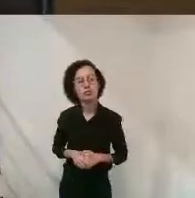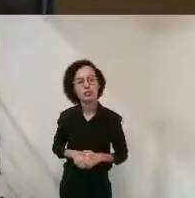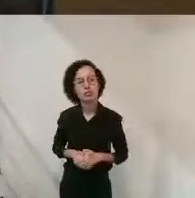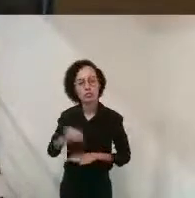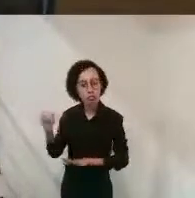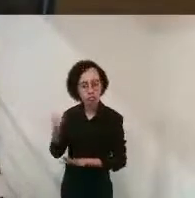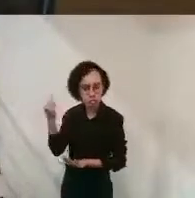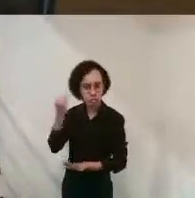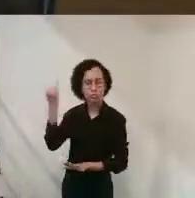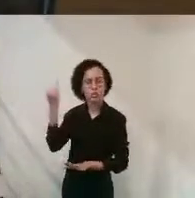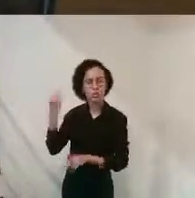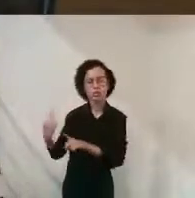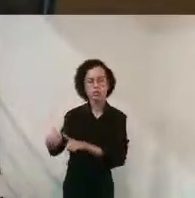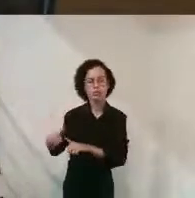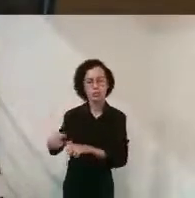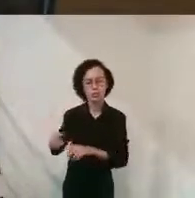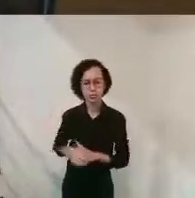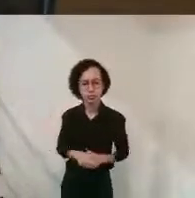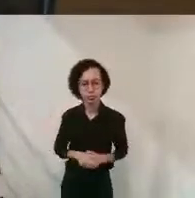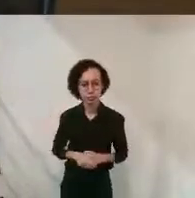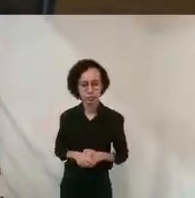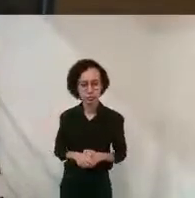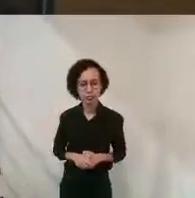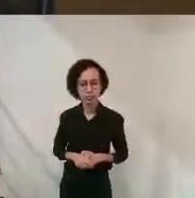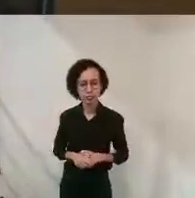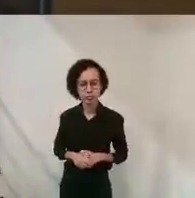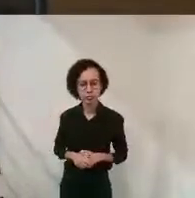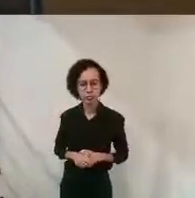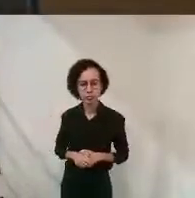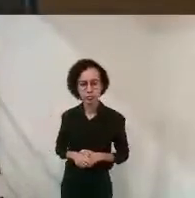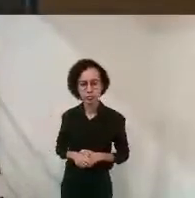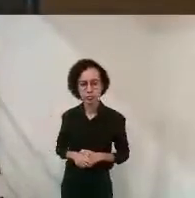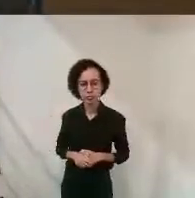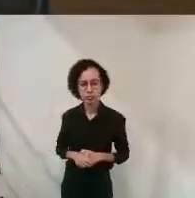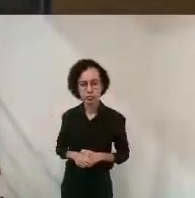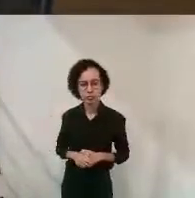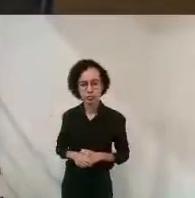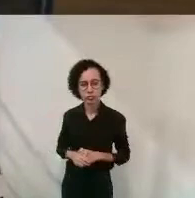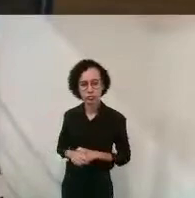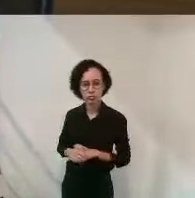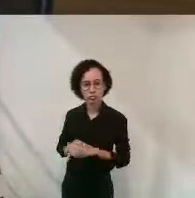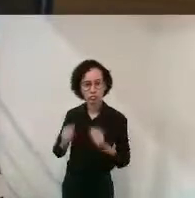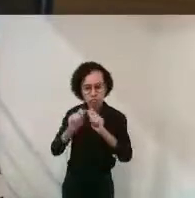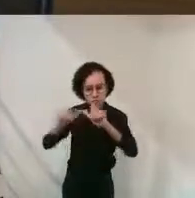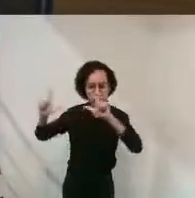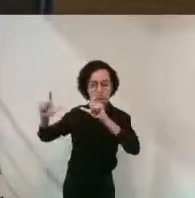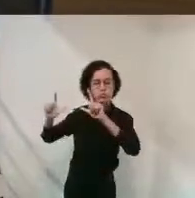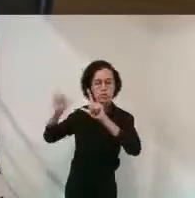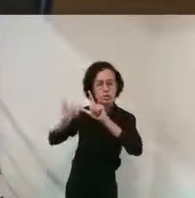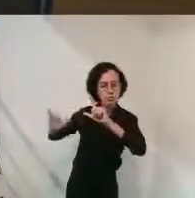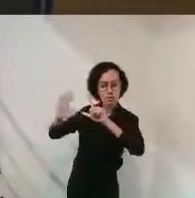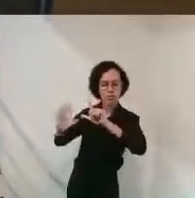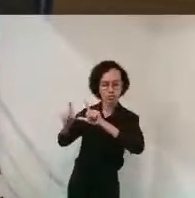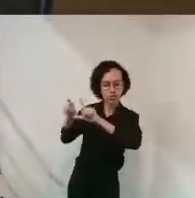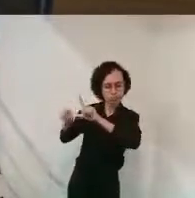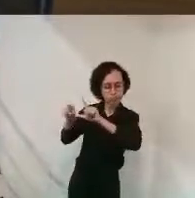muito importante porque eu fiz questão de deixar essa foto. Ela representa